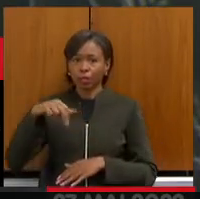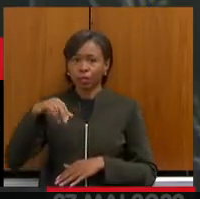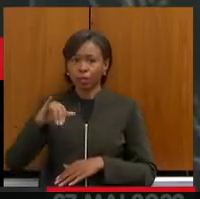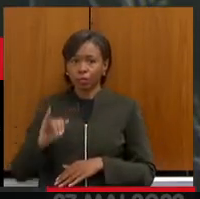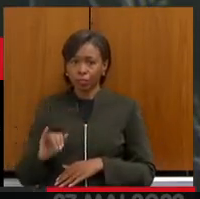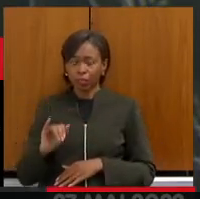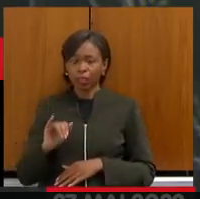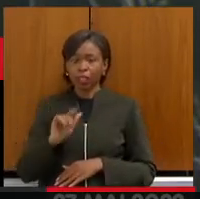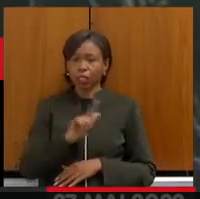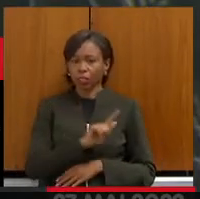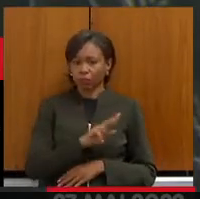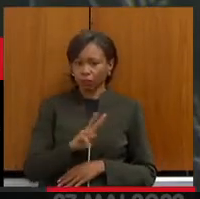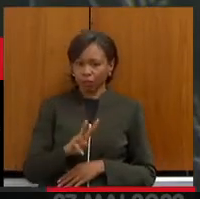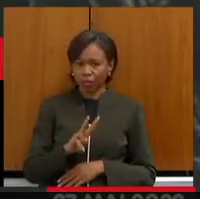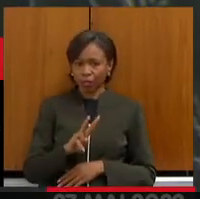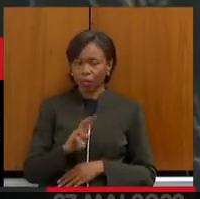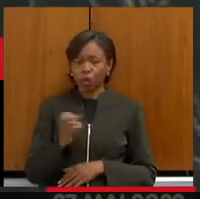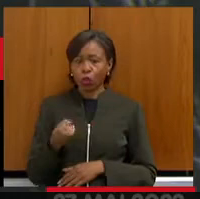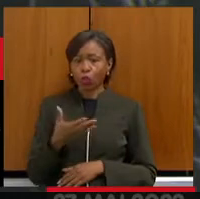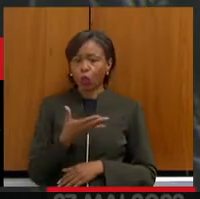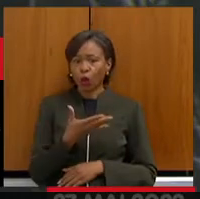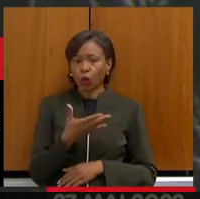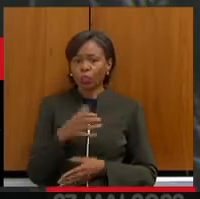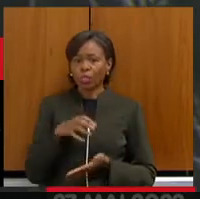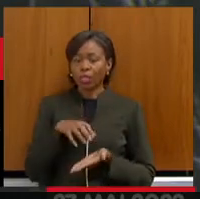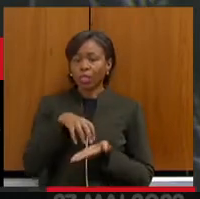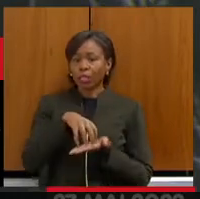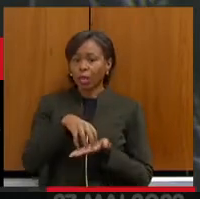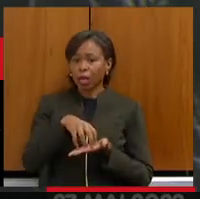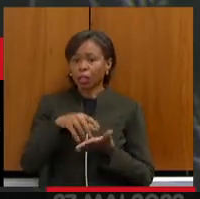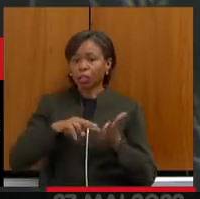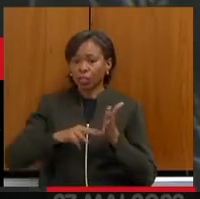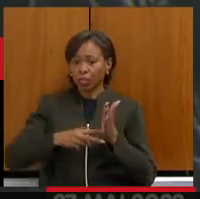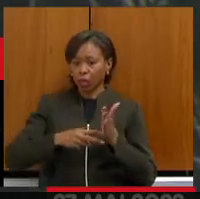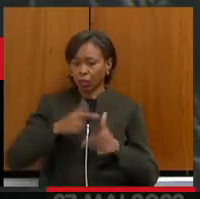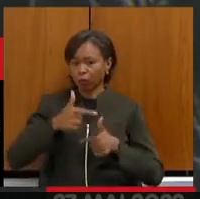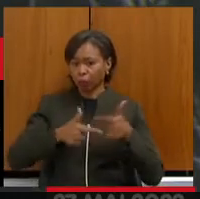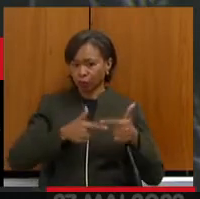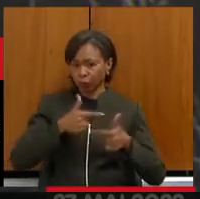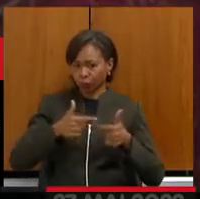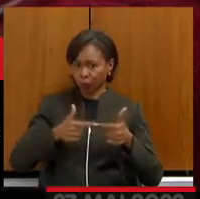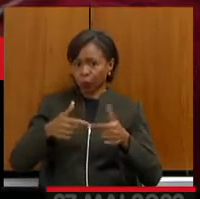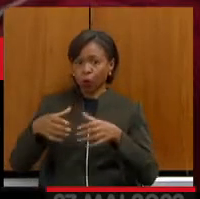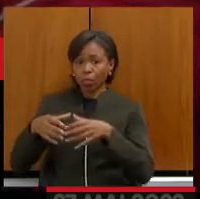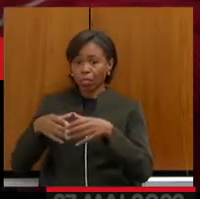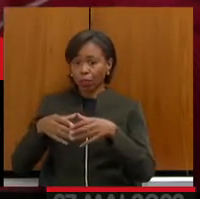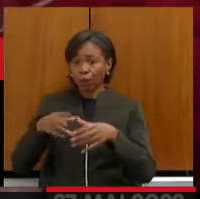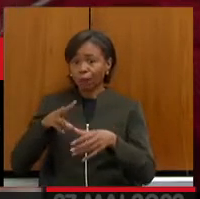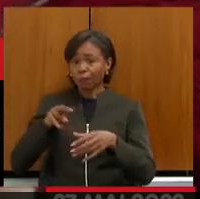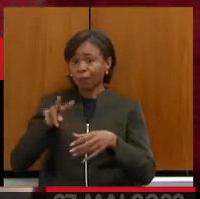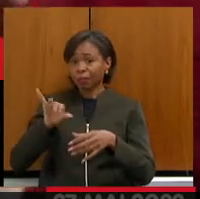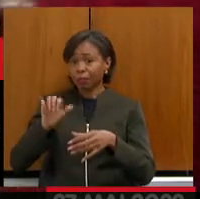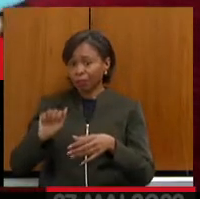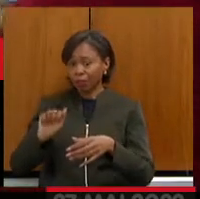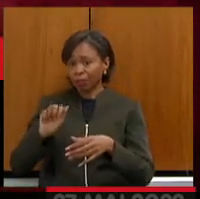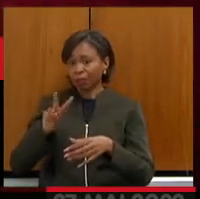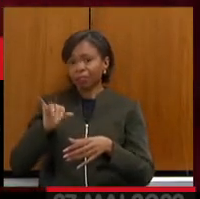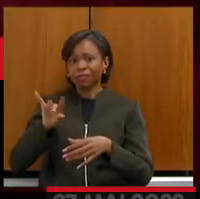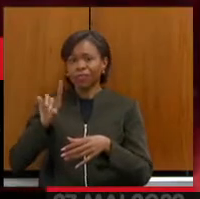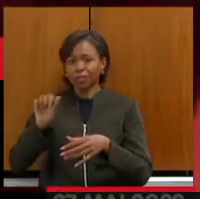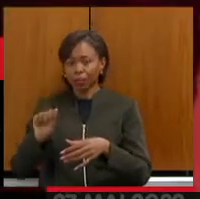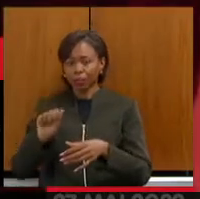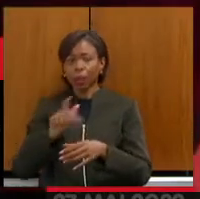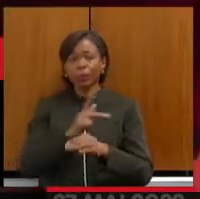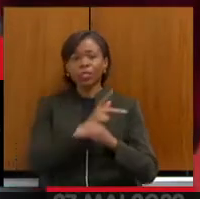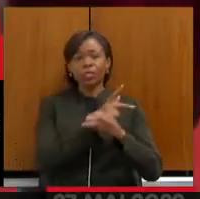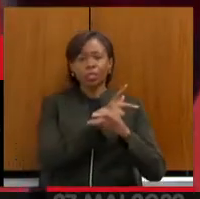Monlevade Nova Central Sindical dos trabalhadores organização Vida Viva polícia civil do Estado de